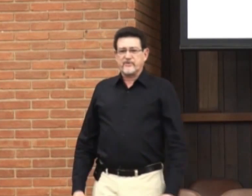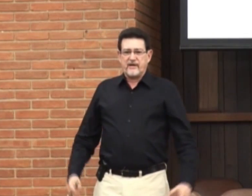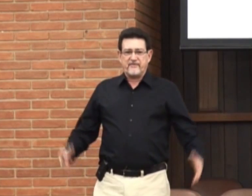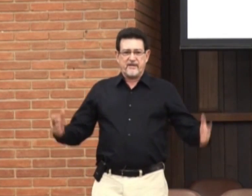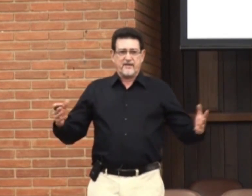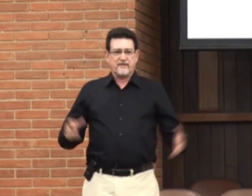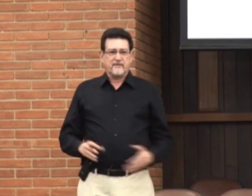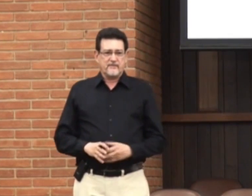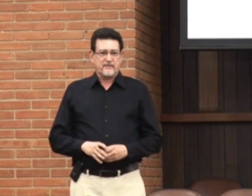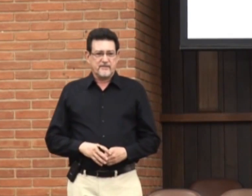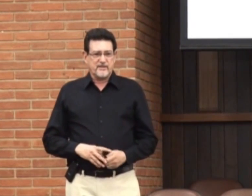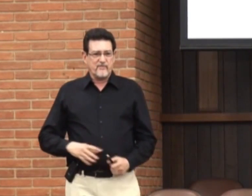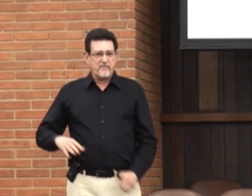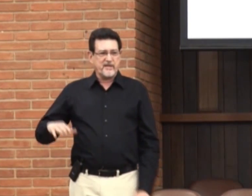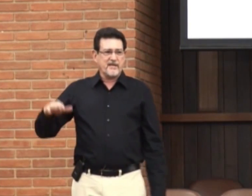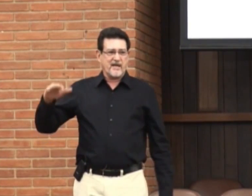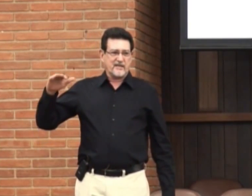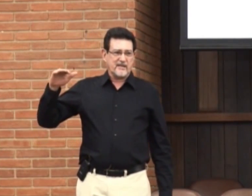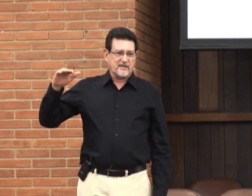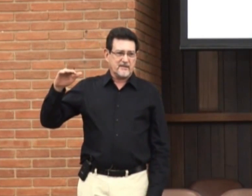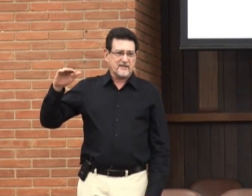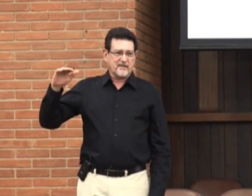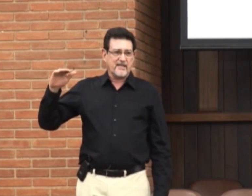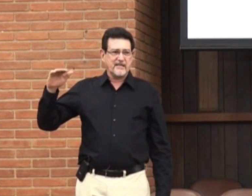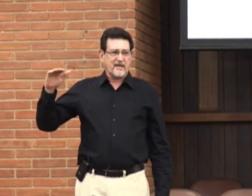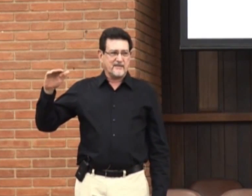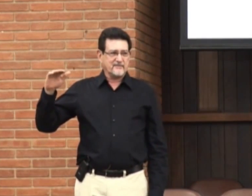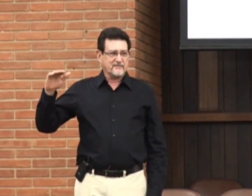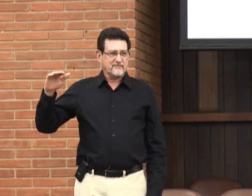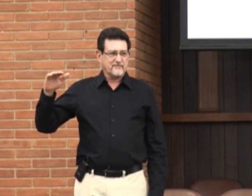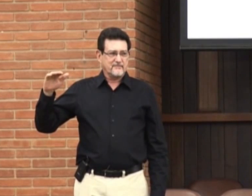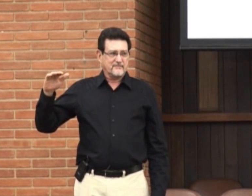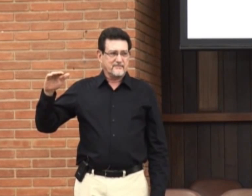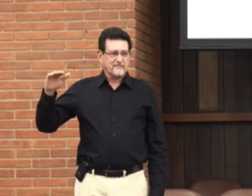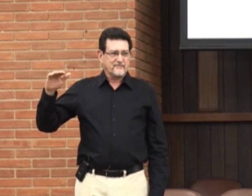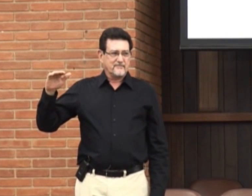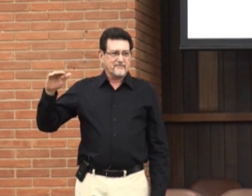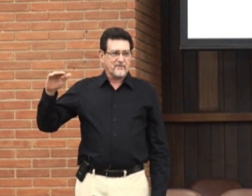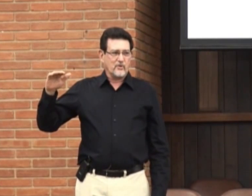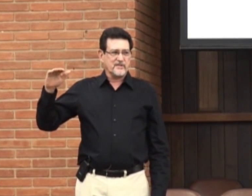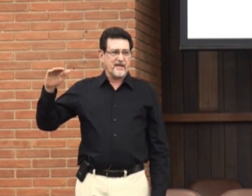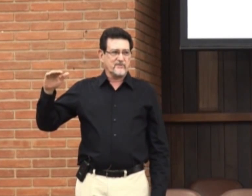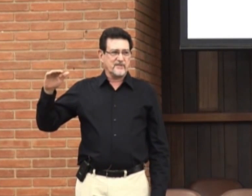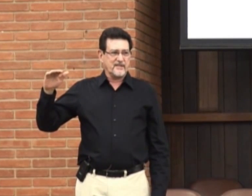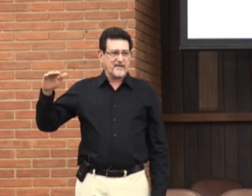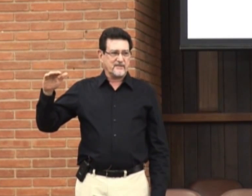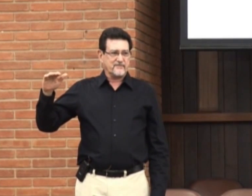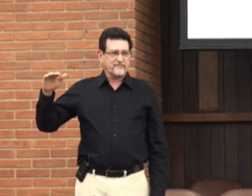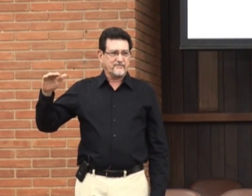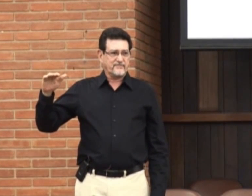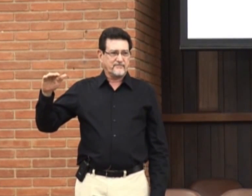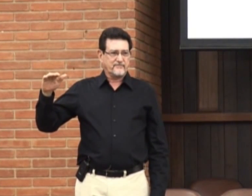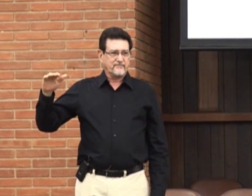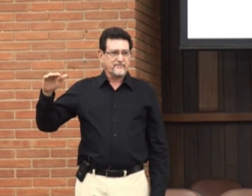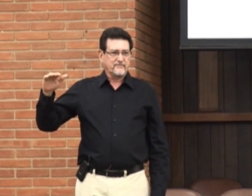James Musgrave tinha uma menina linda, 11 anos de